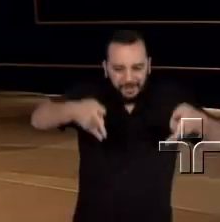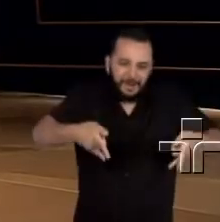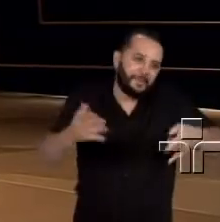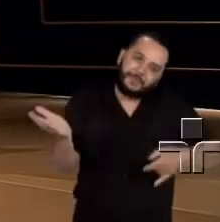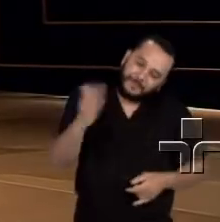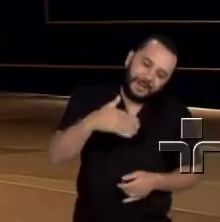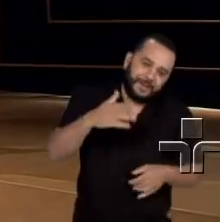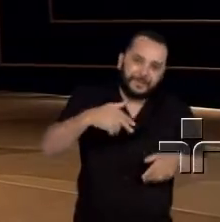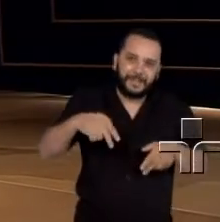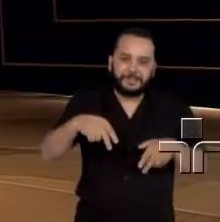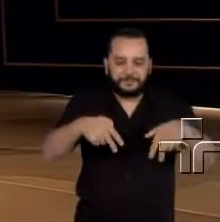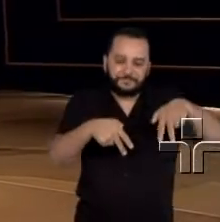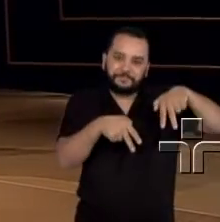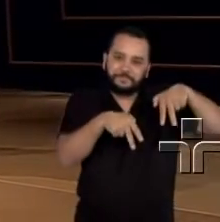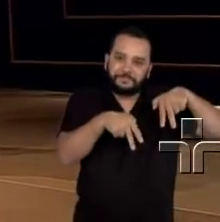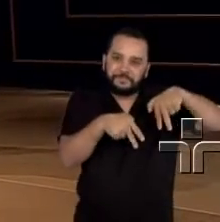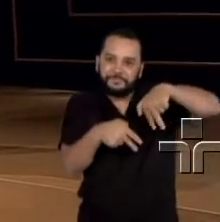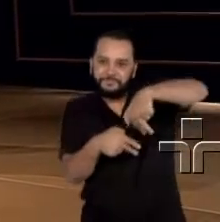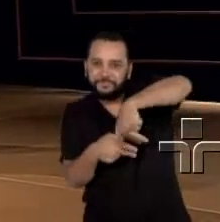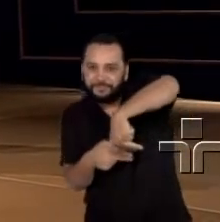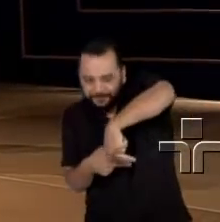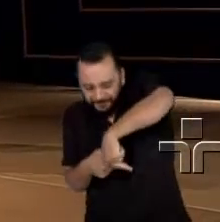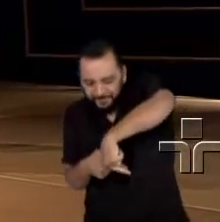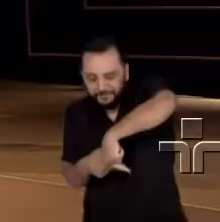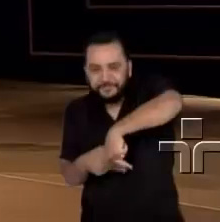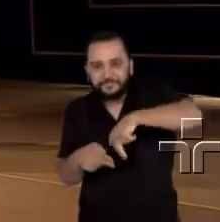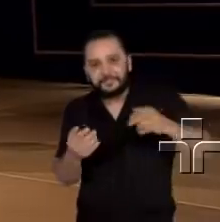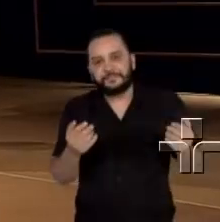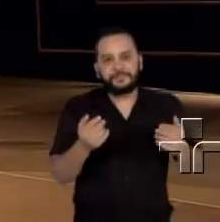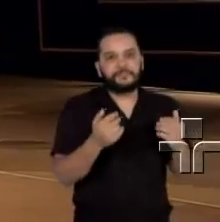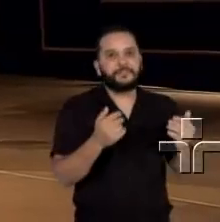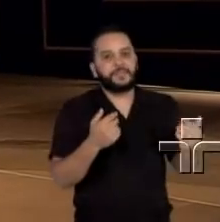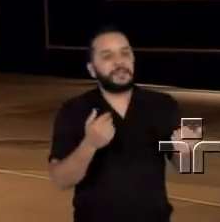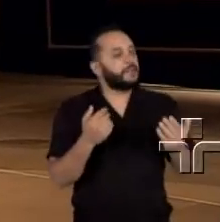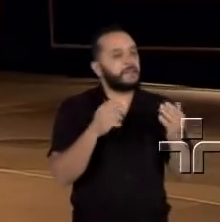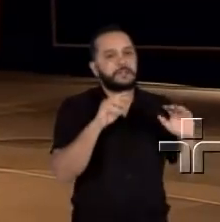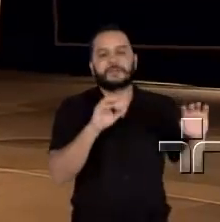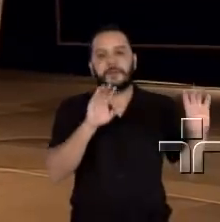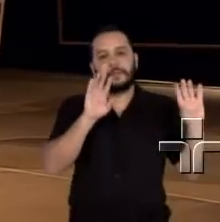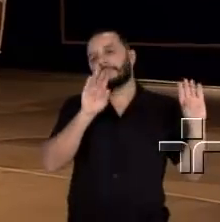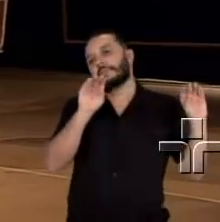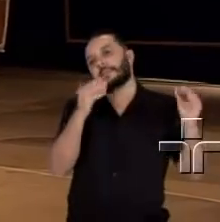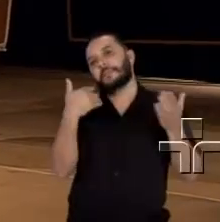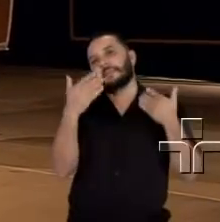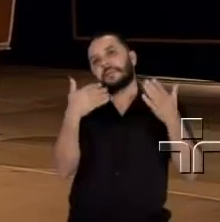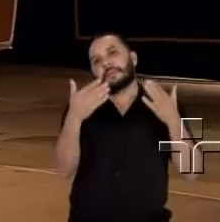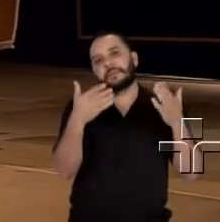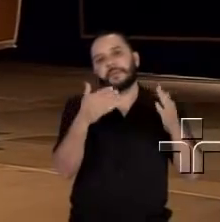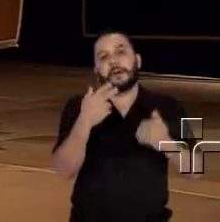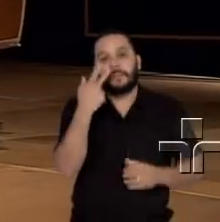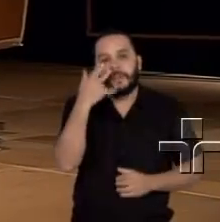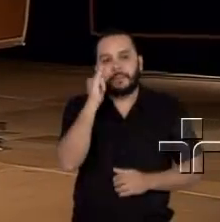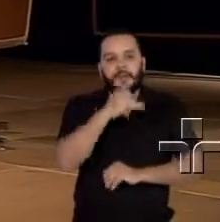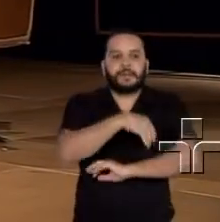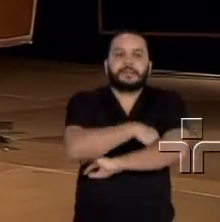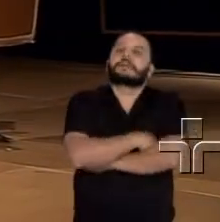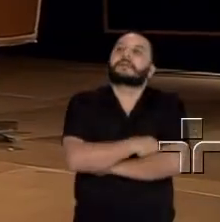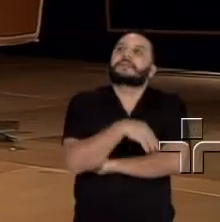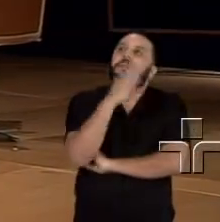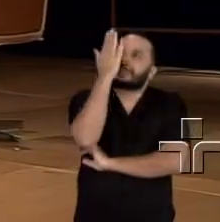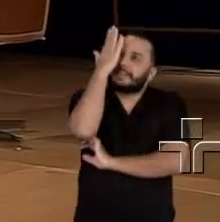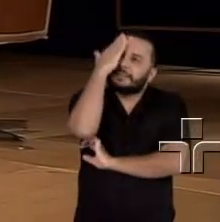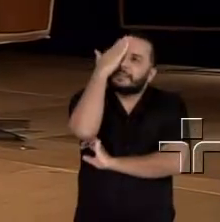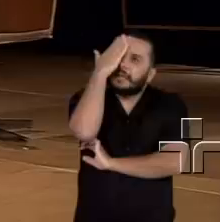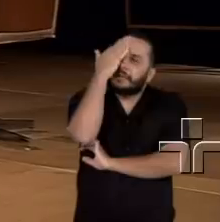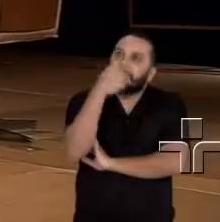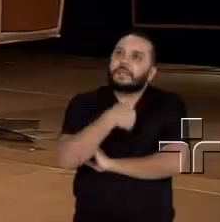do meu lado, a gente ficou conversando. E aí, assim, de repente ele parou e falou assim, você sabe que eu